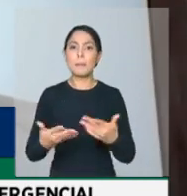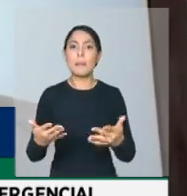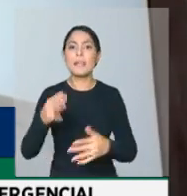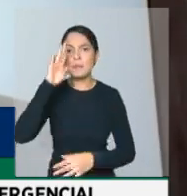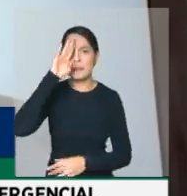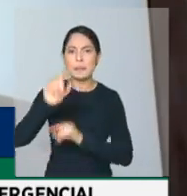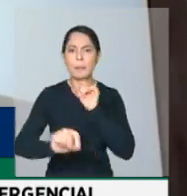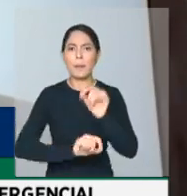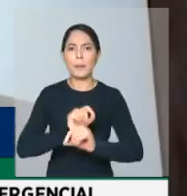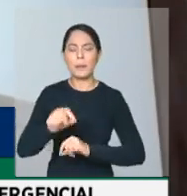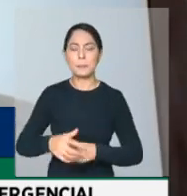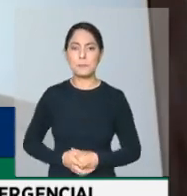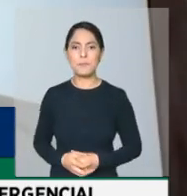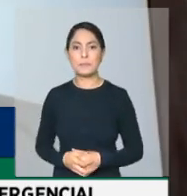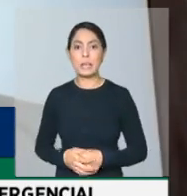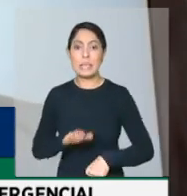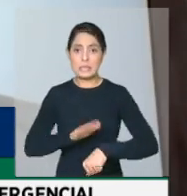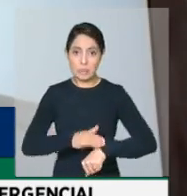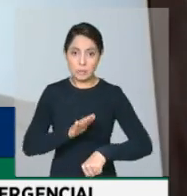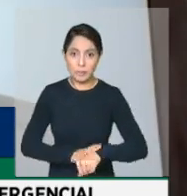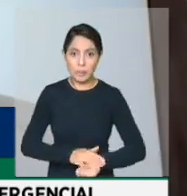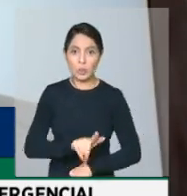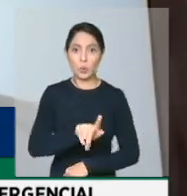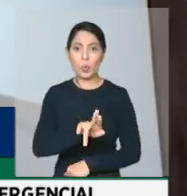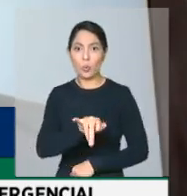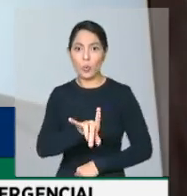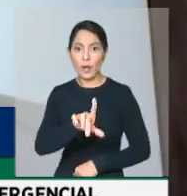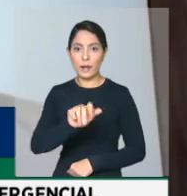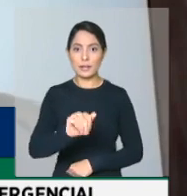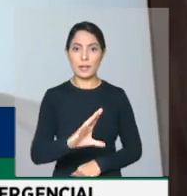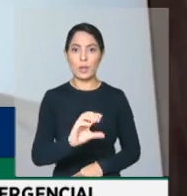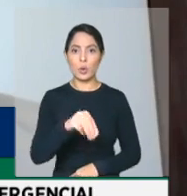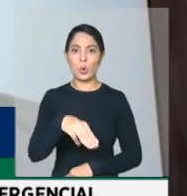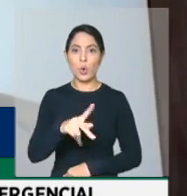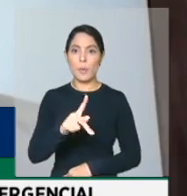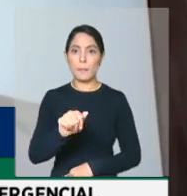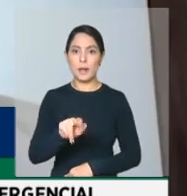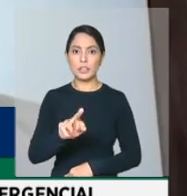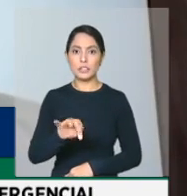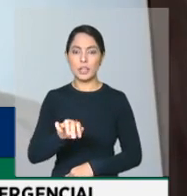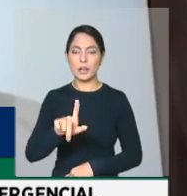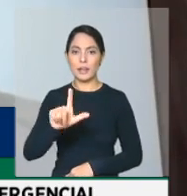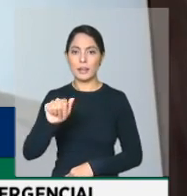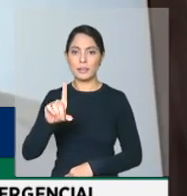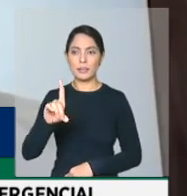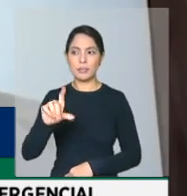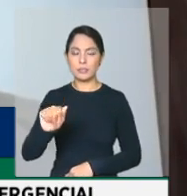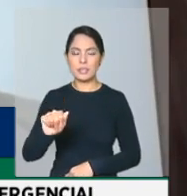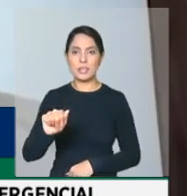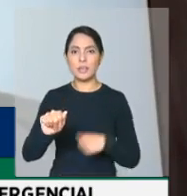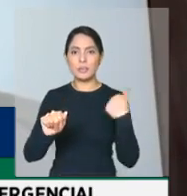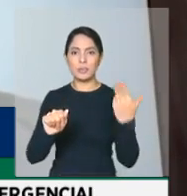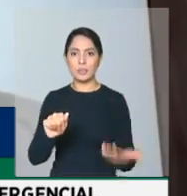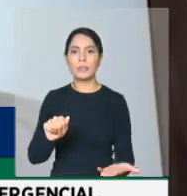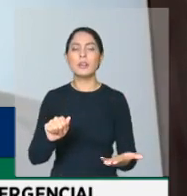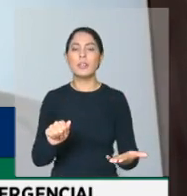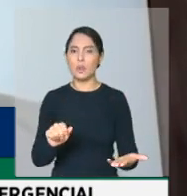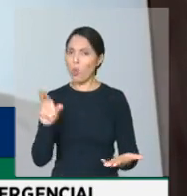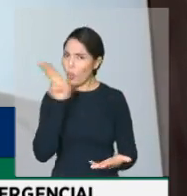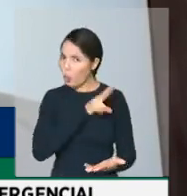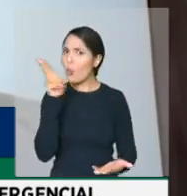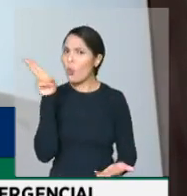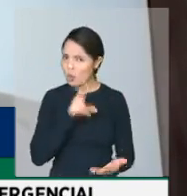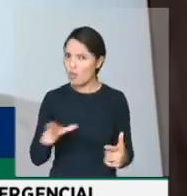guarda compartilhada se tornou a regra, situação que pode ser difícil determinar a quem seria devido o auxílio